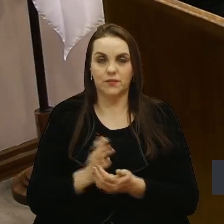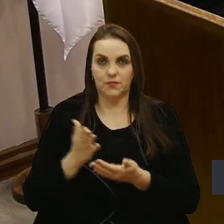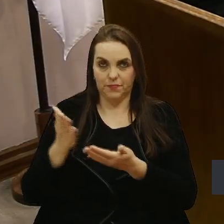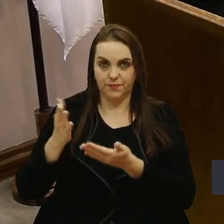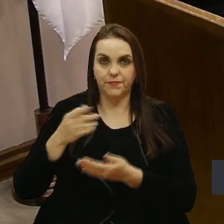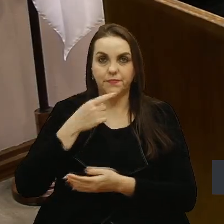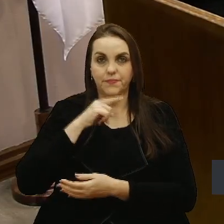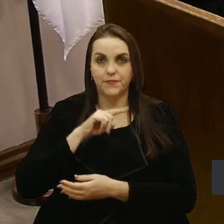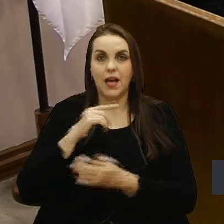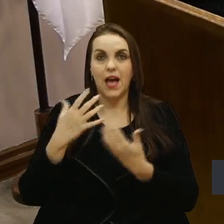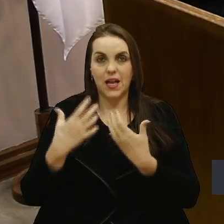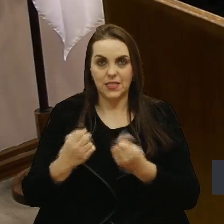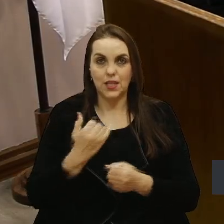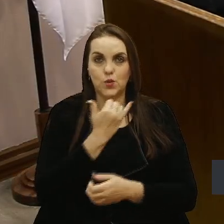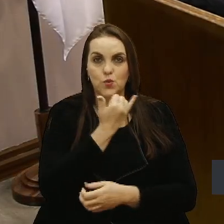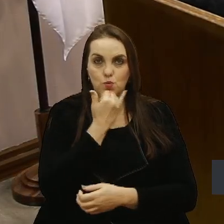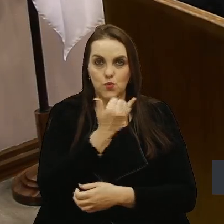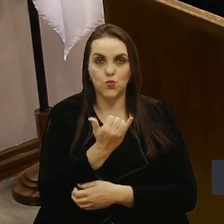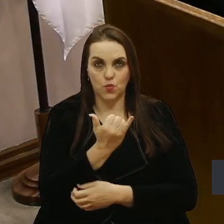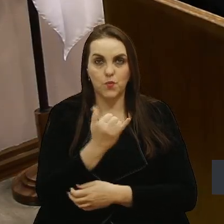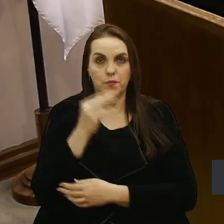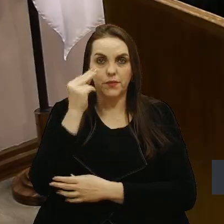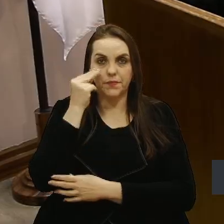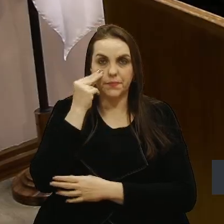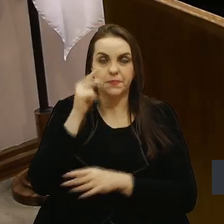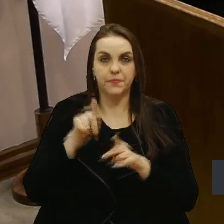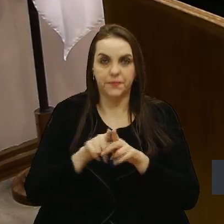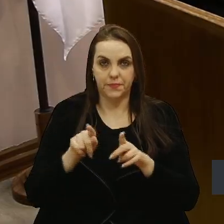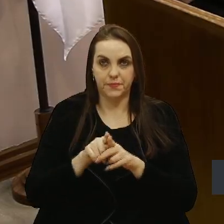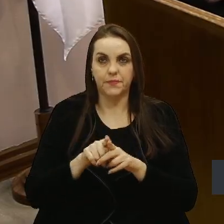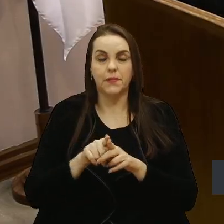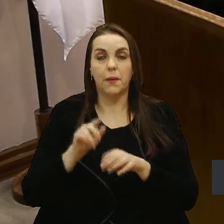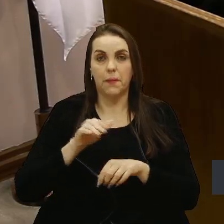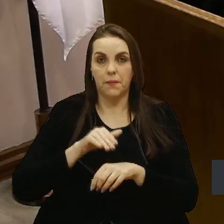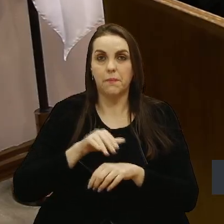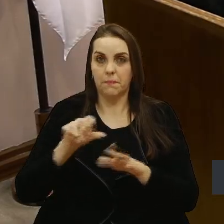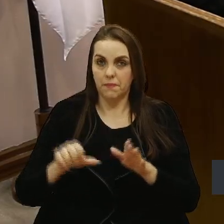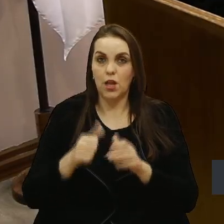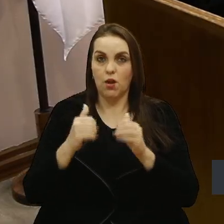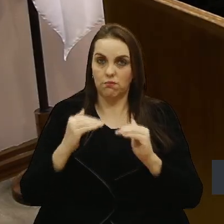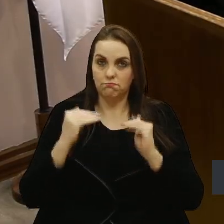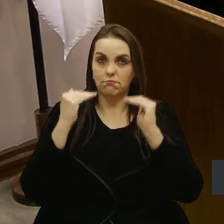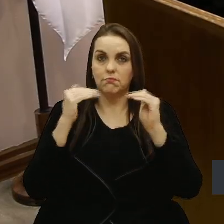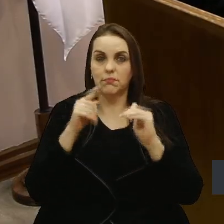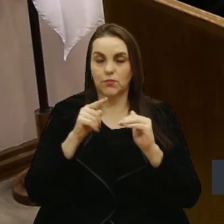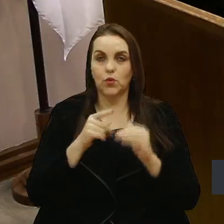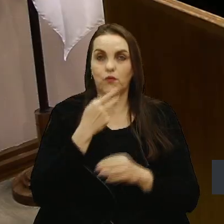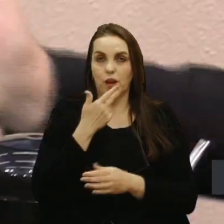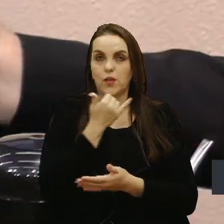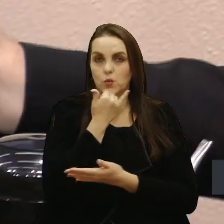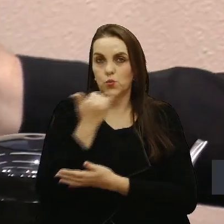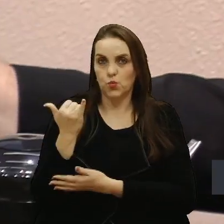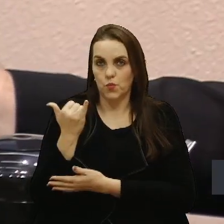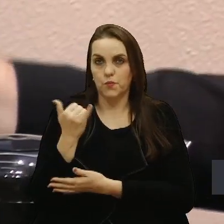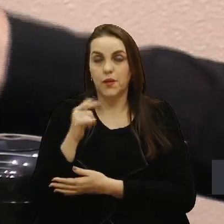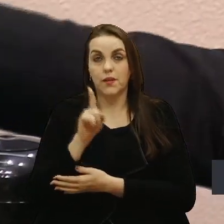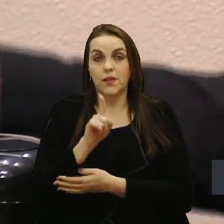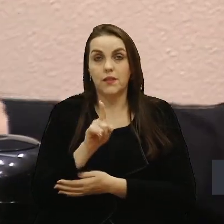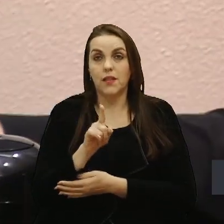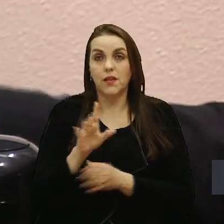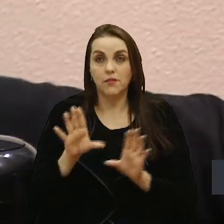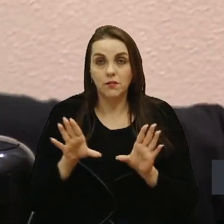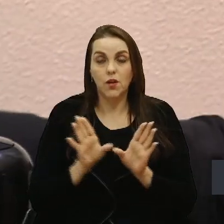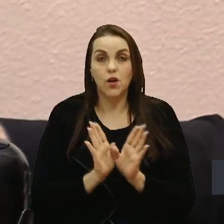vereador Libardi. Repito o que disse. O senhor sai maior se retratando. Agora, eu acho que a gente tem foro para isso. Nós temos a Comissão de Regimento Interno.